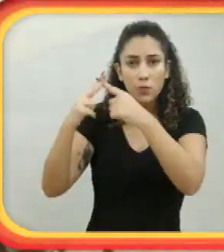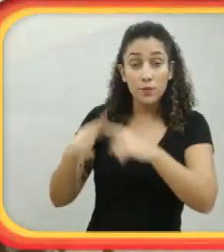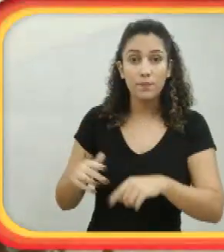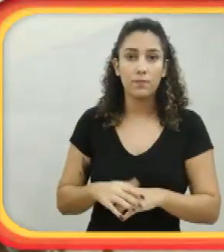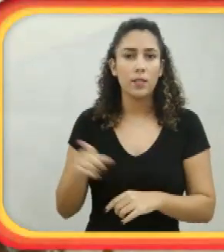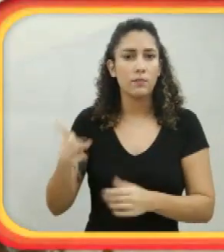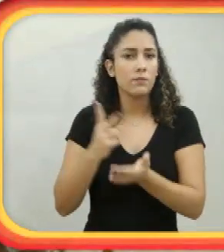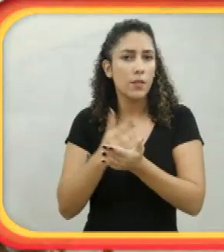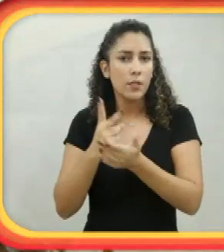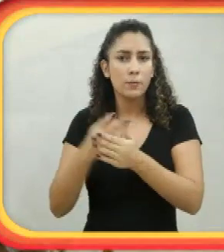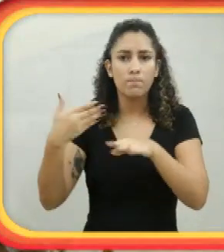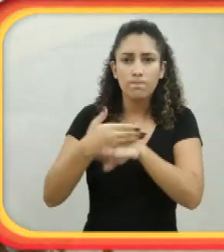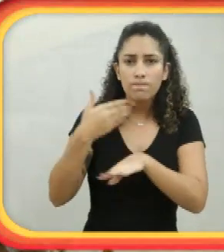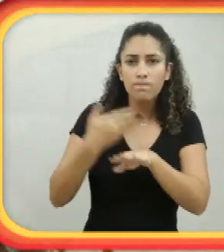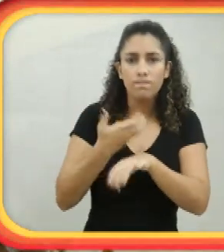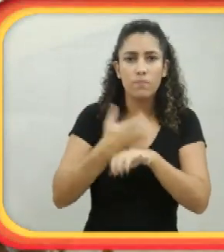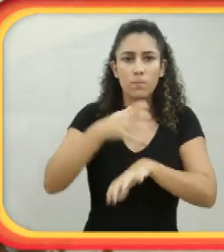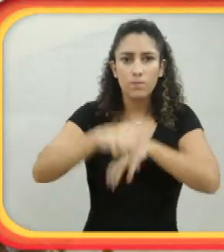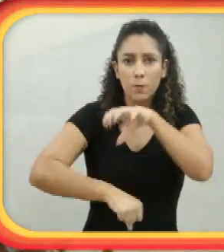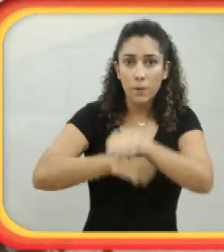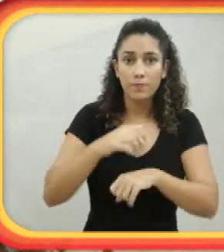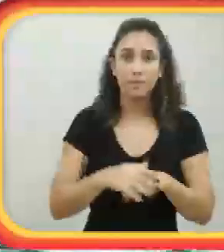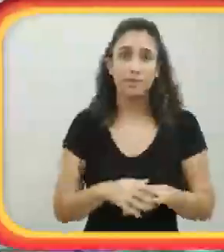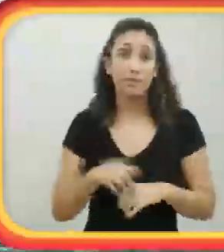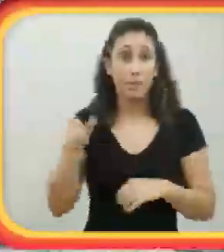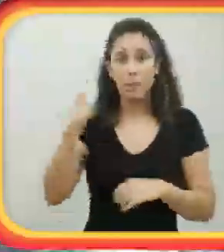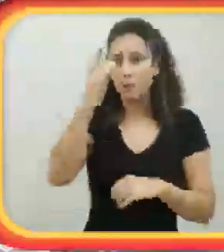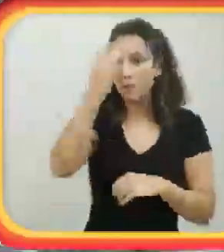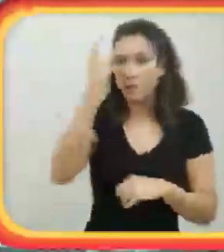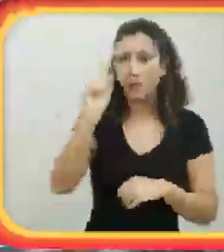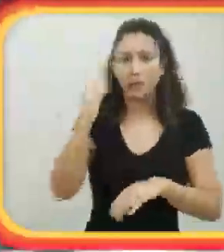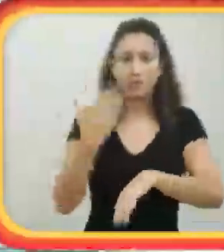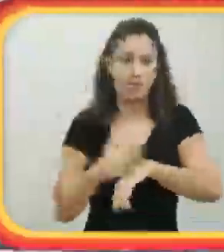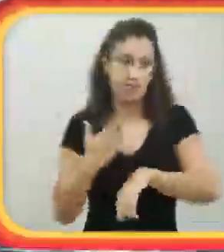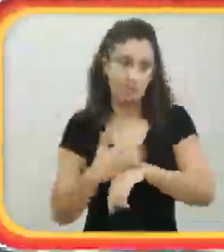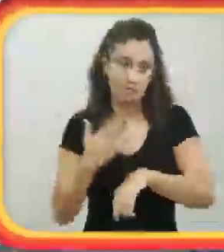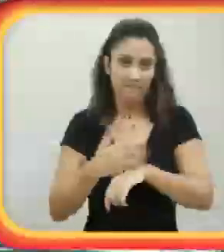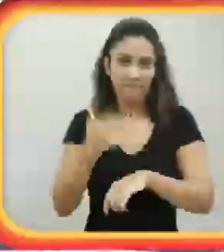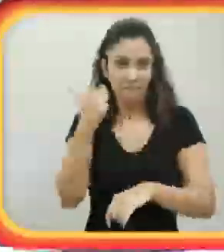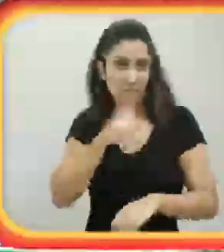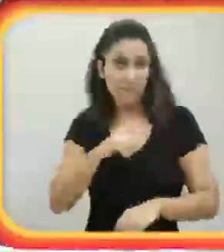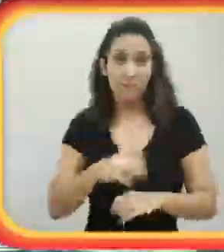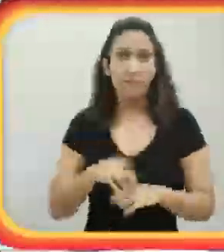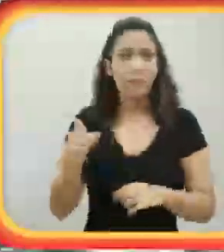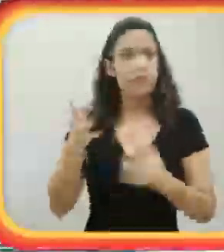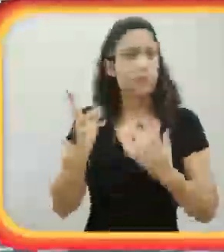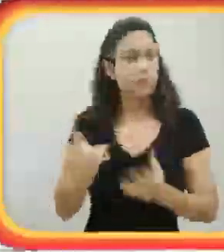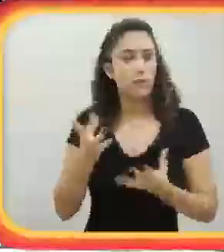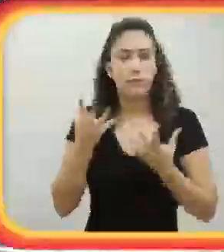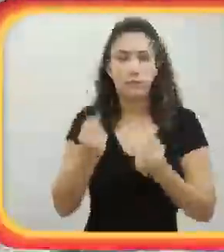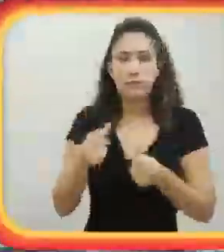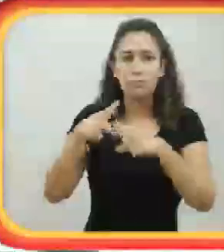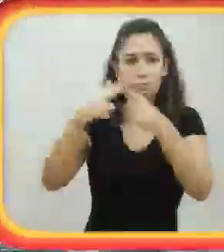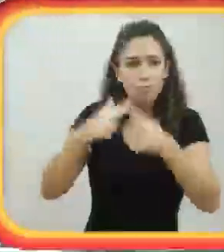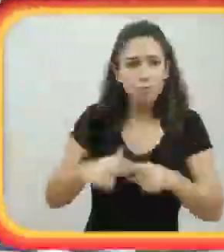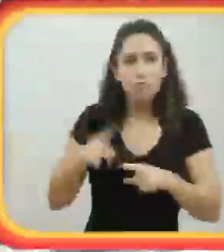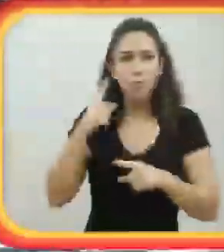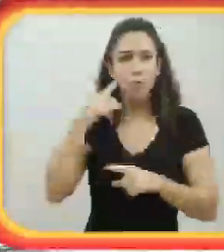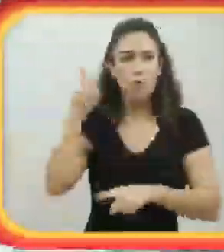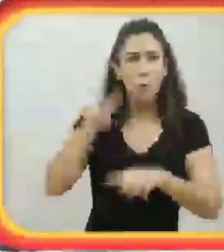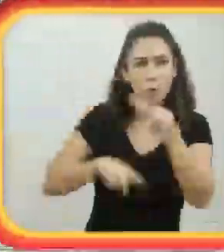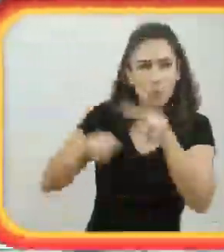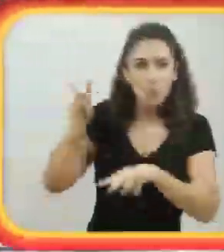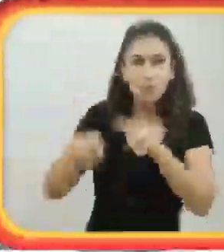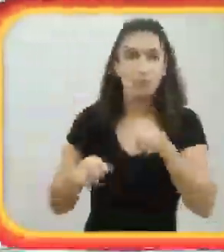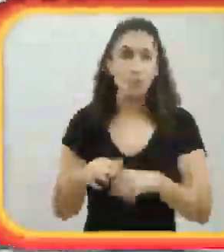e técnicas e ele é sempre muito disciplinado. Então ele facilita muito o treinamento. Ele sempre aceita